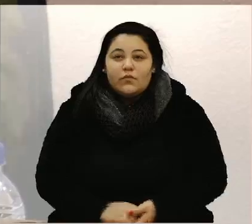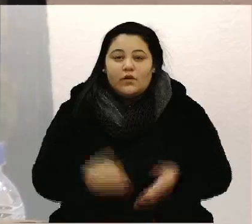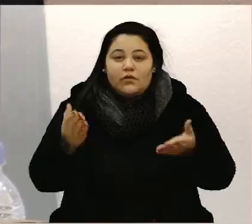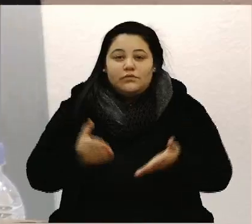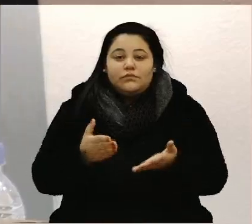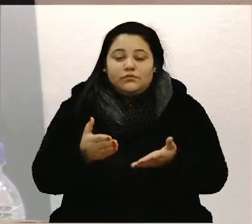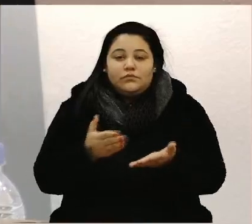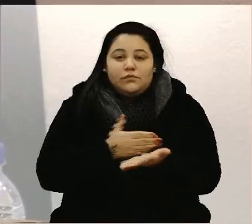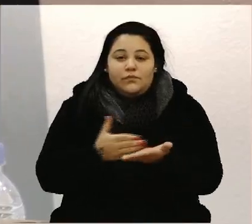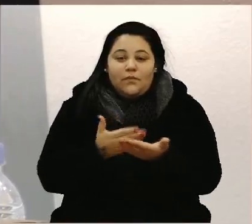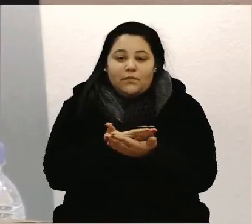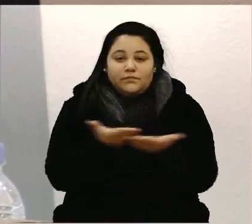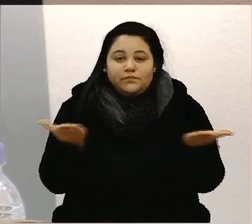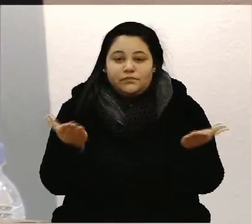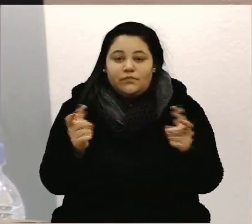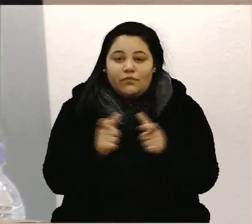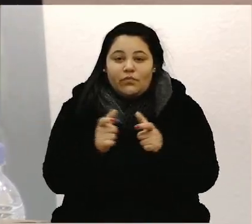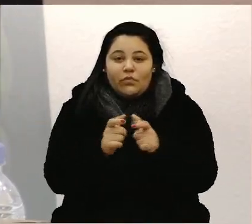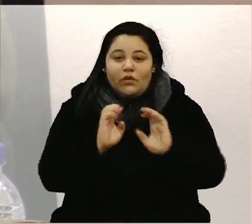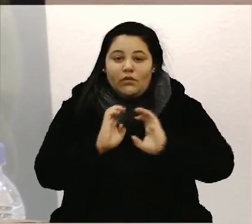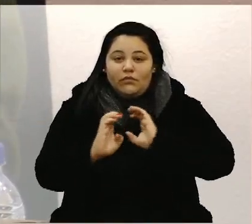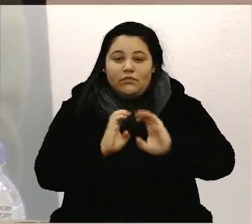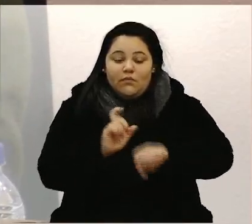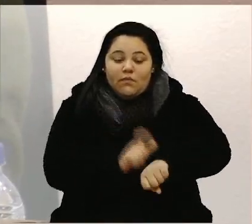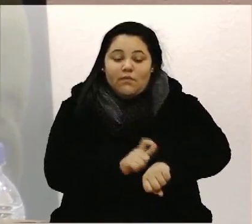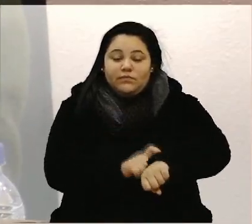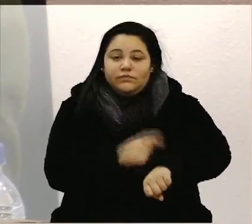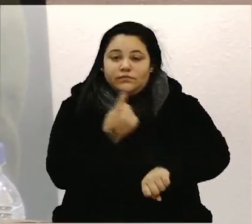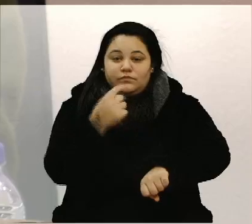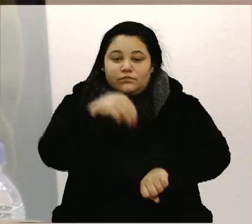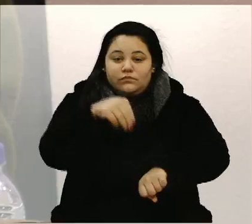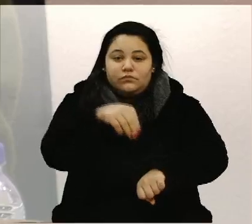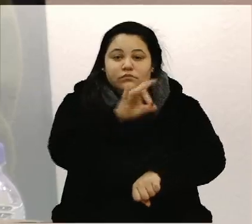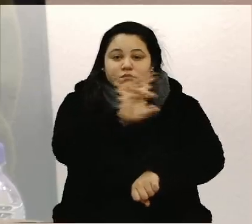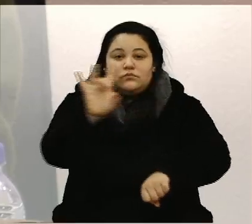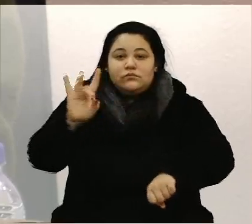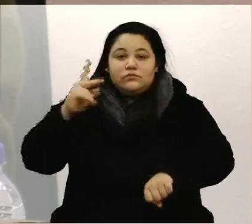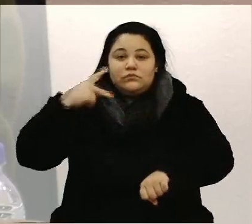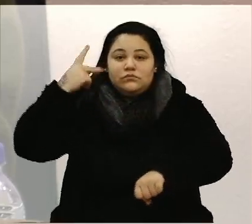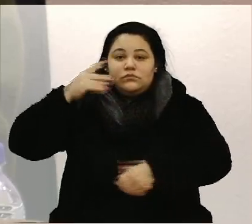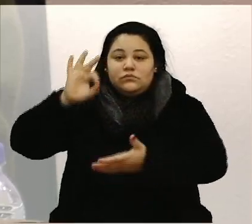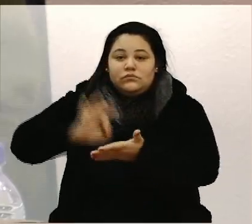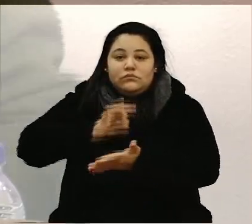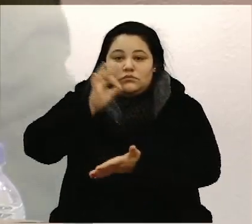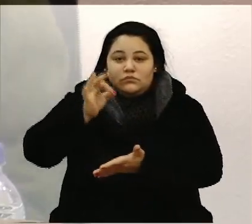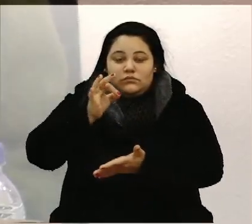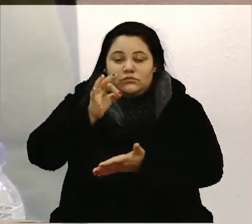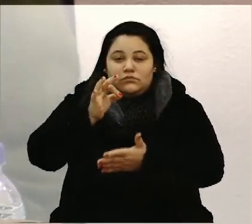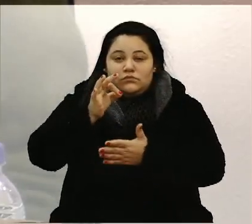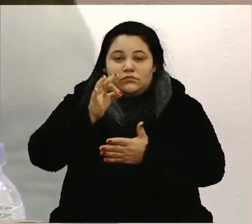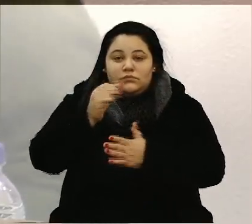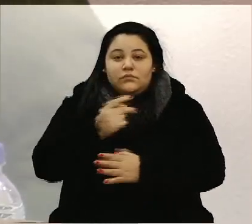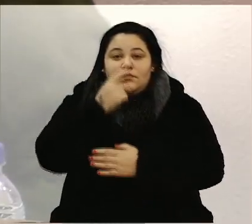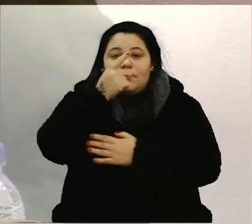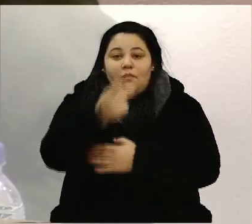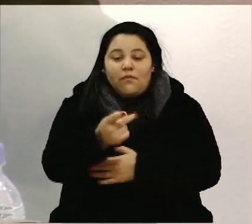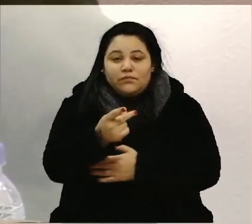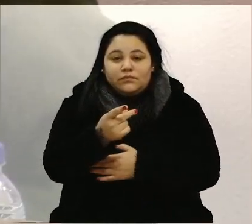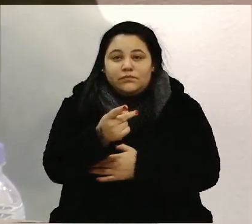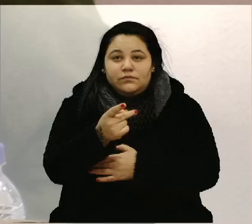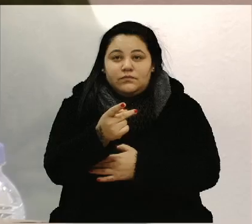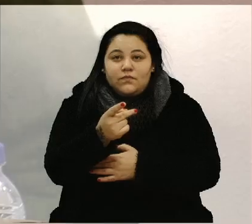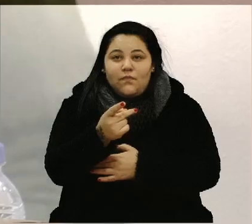O espaço das pequenas comunicações pelo tempo de 1 minuto por vereador inscrito para apresentação de votos